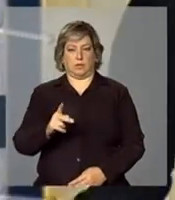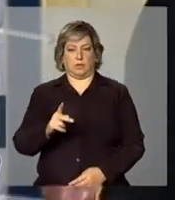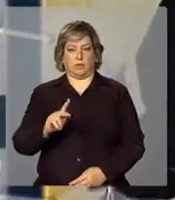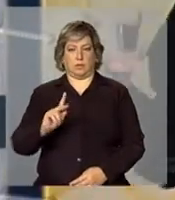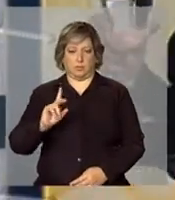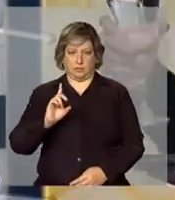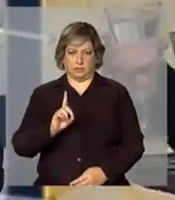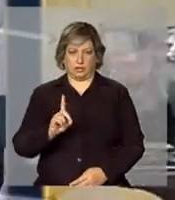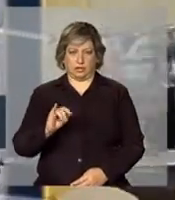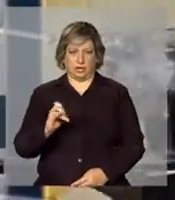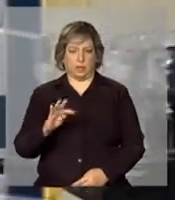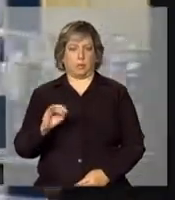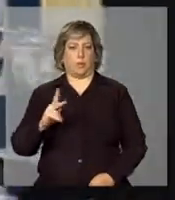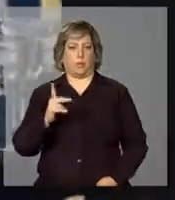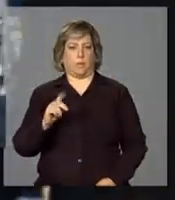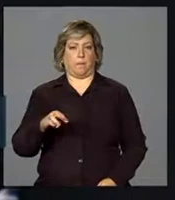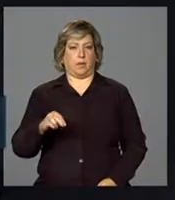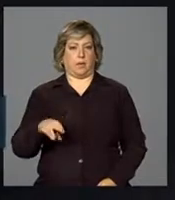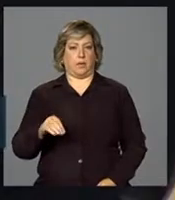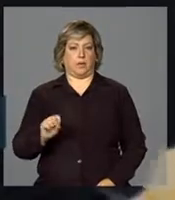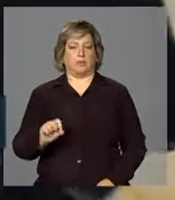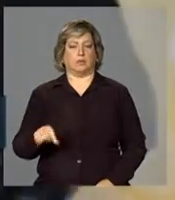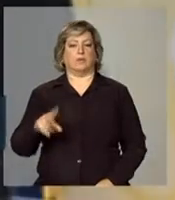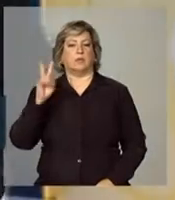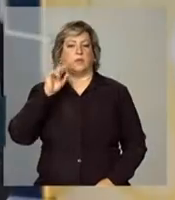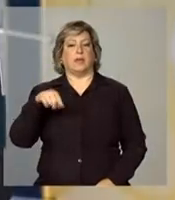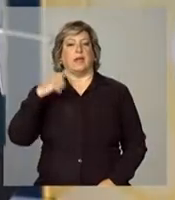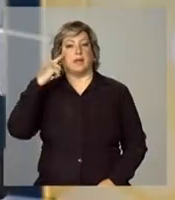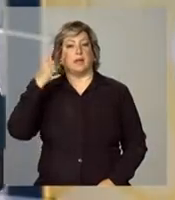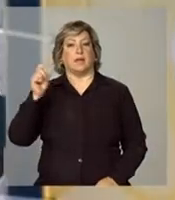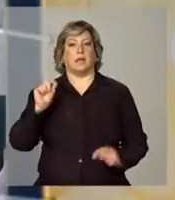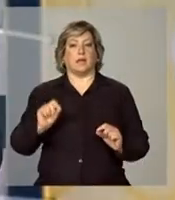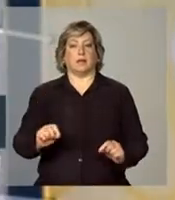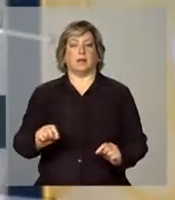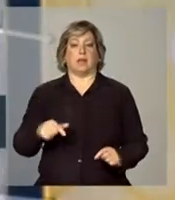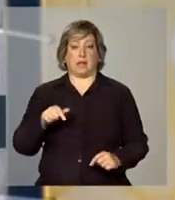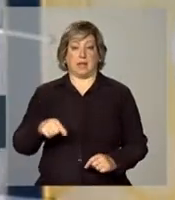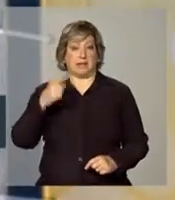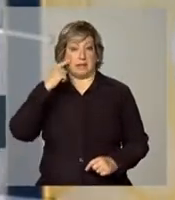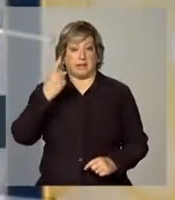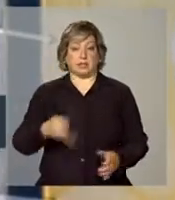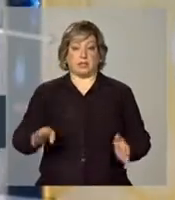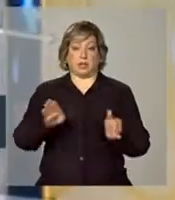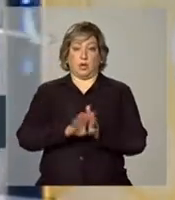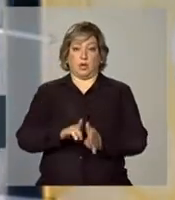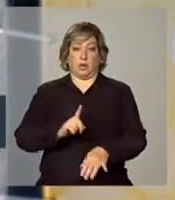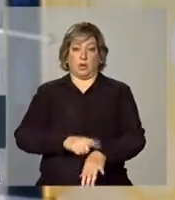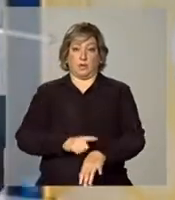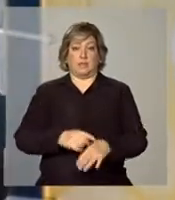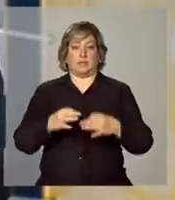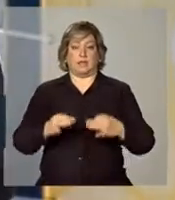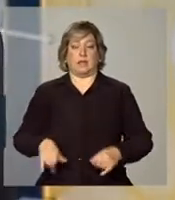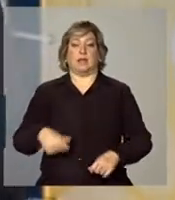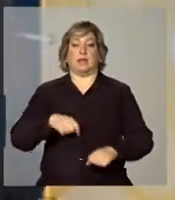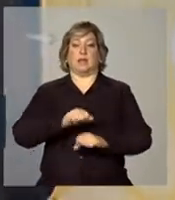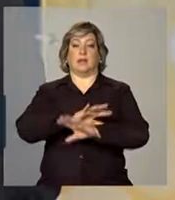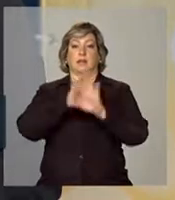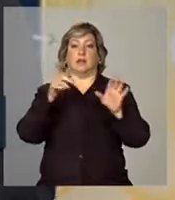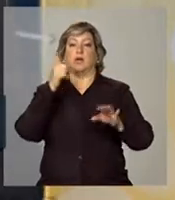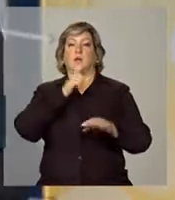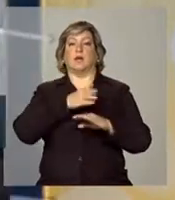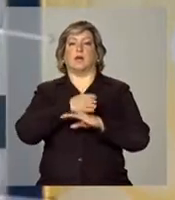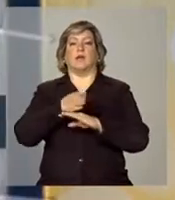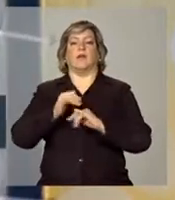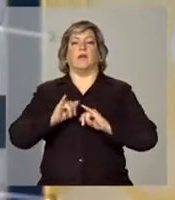ideia que chega no tempo certo. E essa ideia que chegou no tempo certo é transparência e acesso à